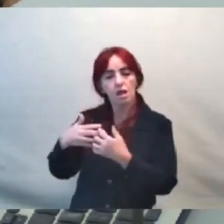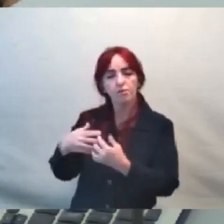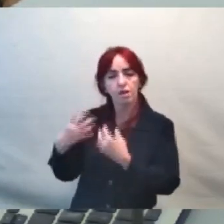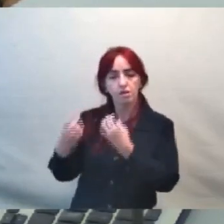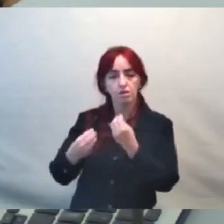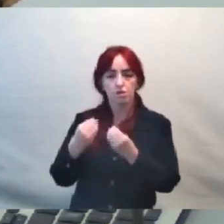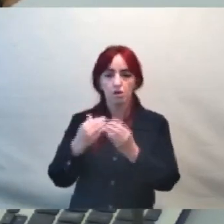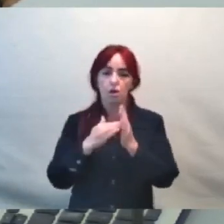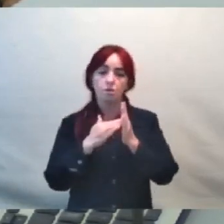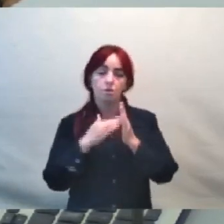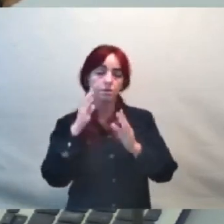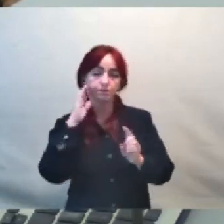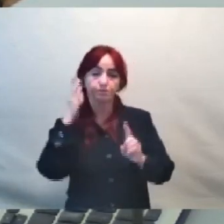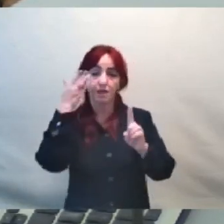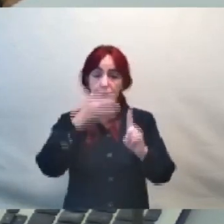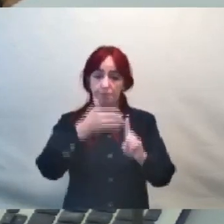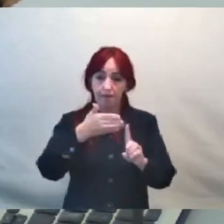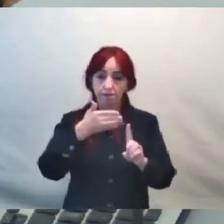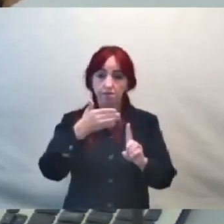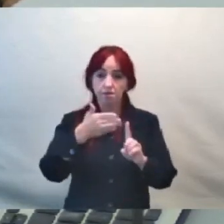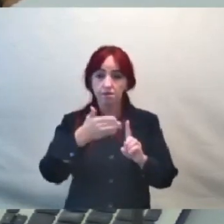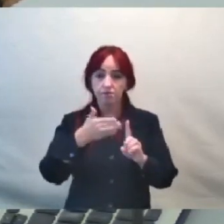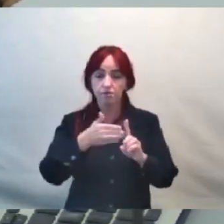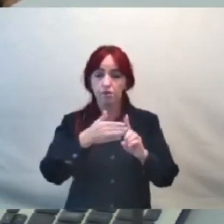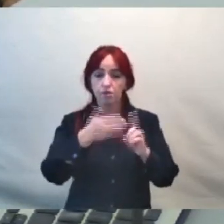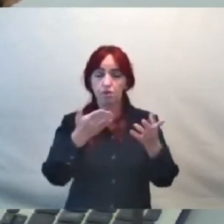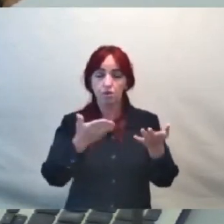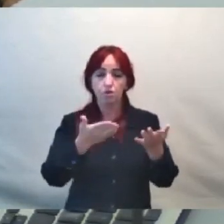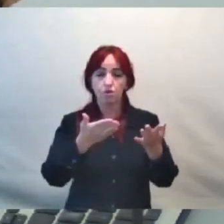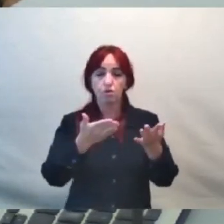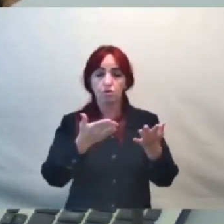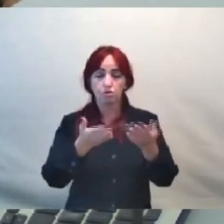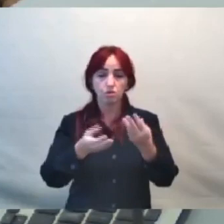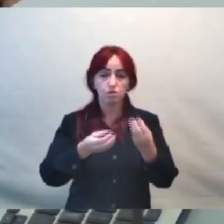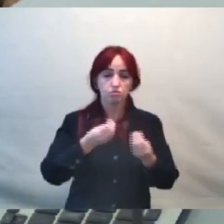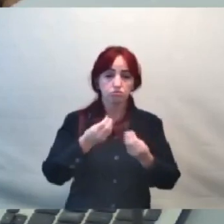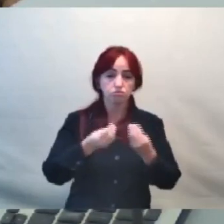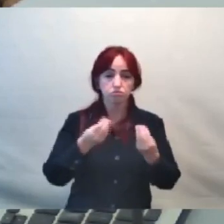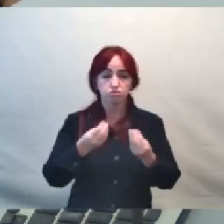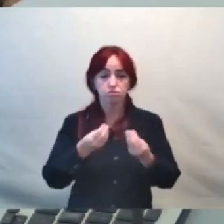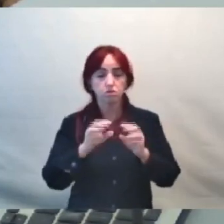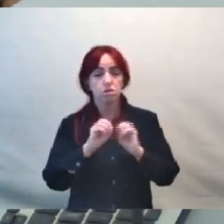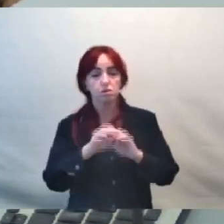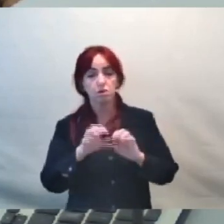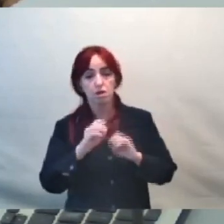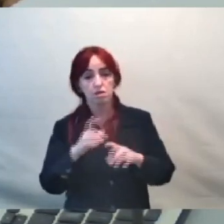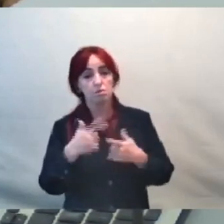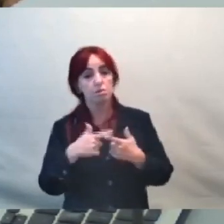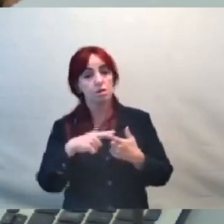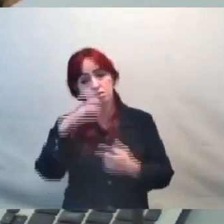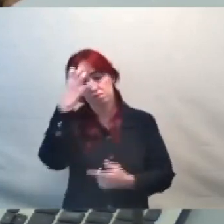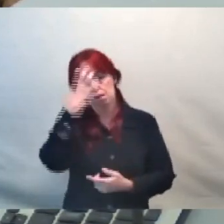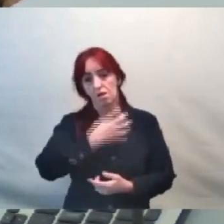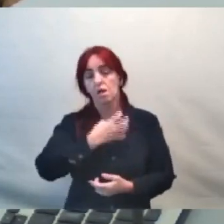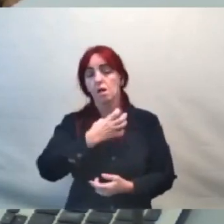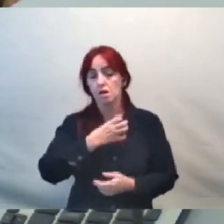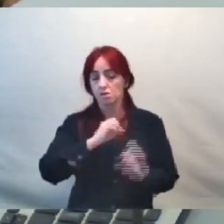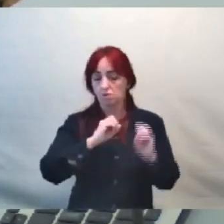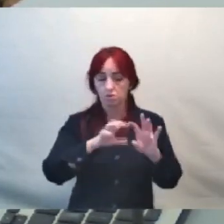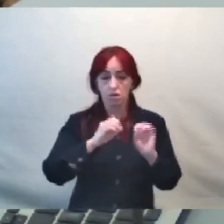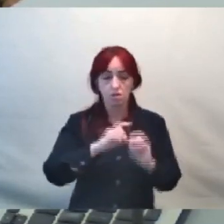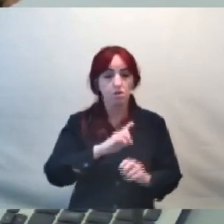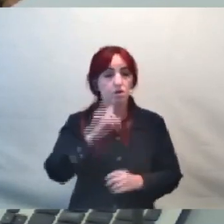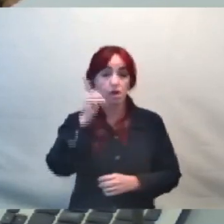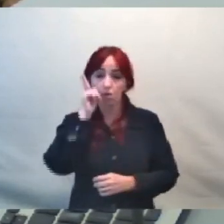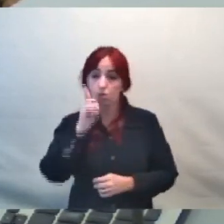foram superestimadas ou ficou realmente... Porque educação é muito sério. Por exemplo, não alcançar o número